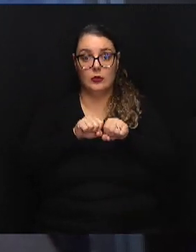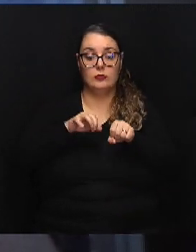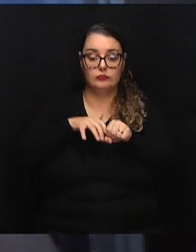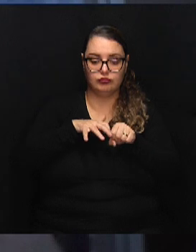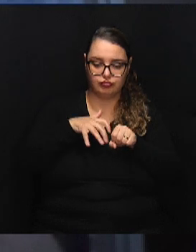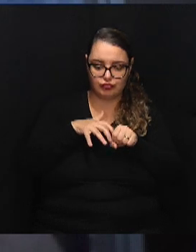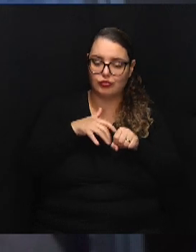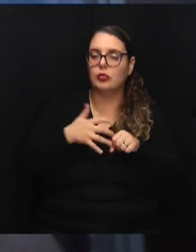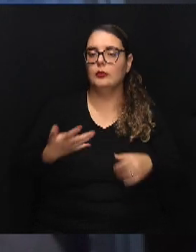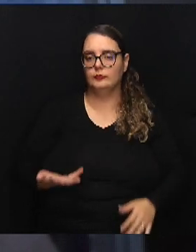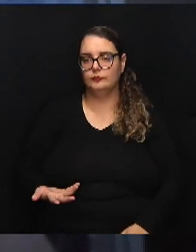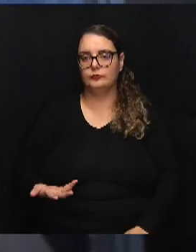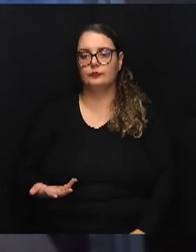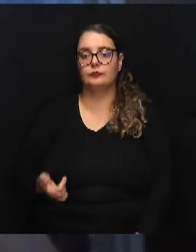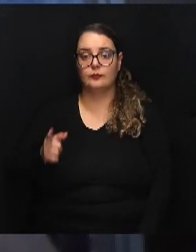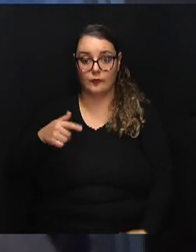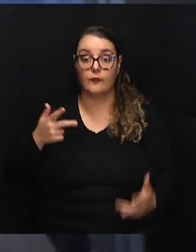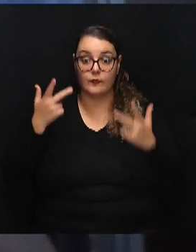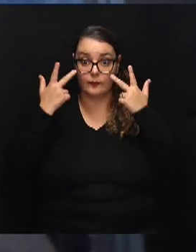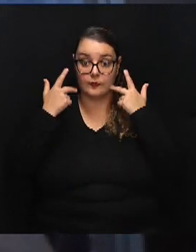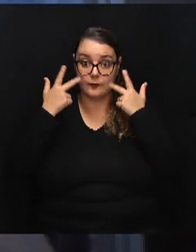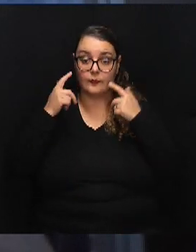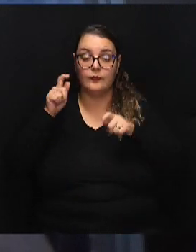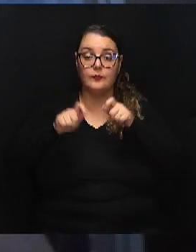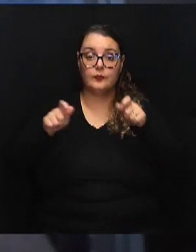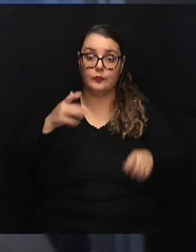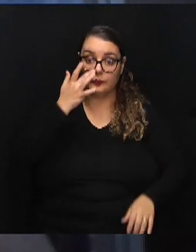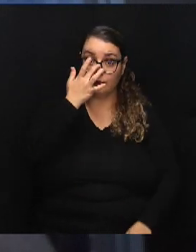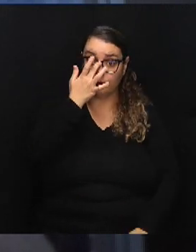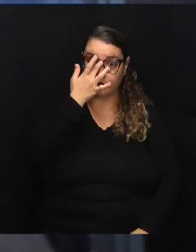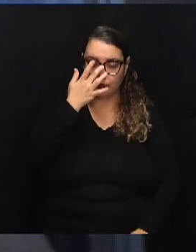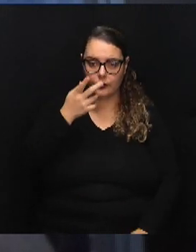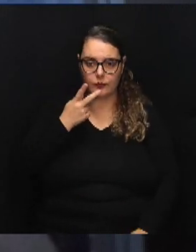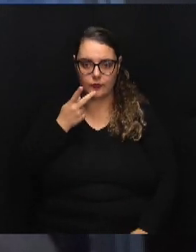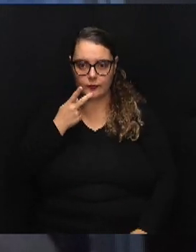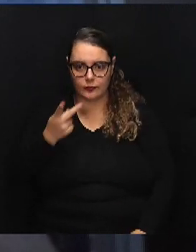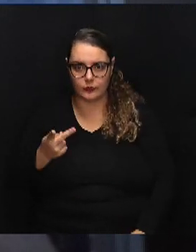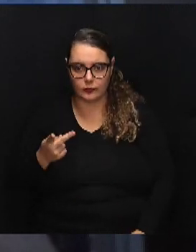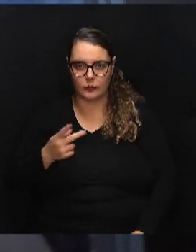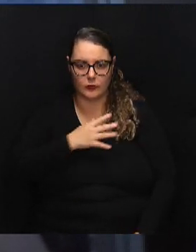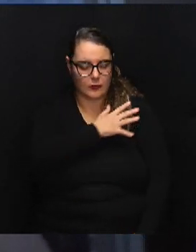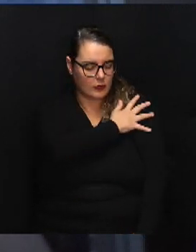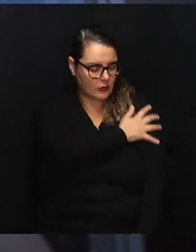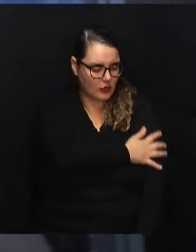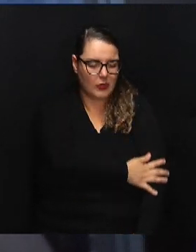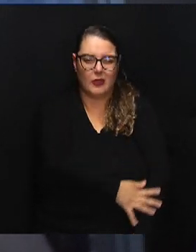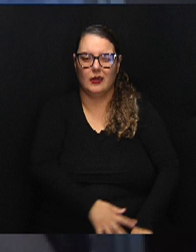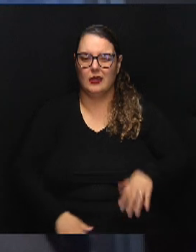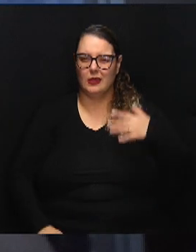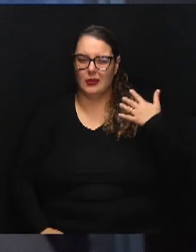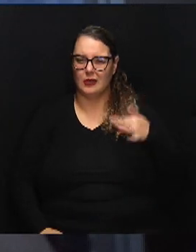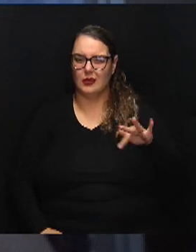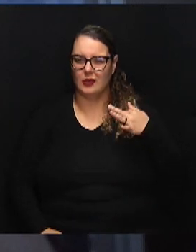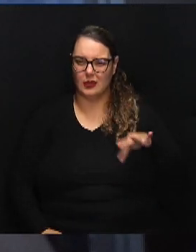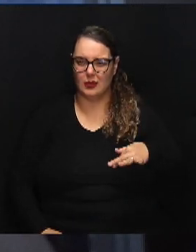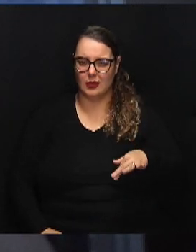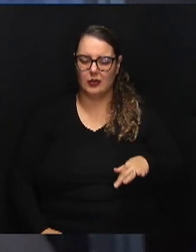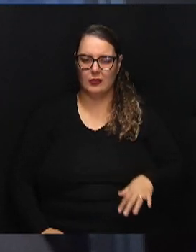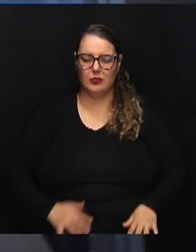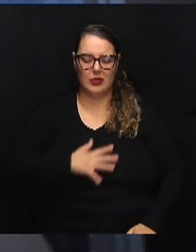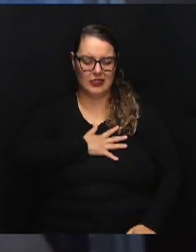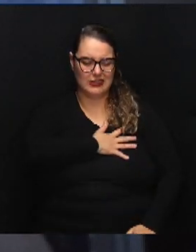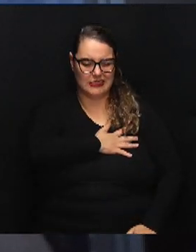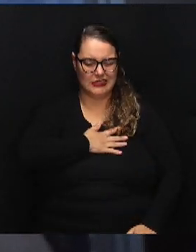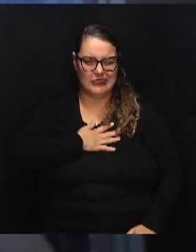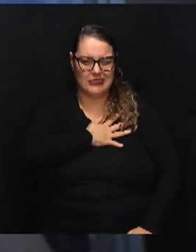tá? É muito comum as pessoas falarem da dor do braço esquerdo, né? A dor no peito que vai para o braço